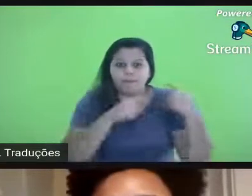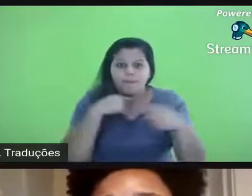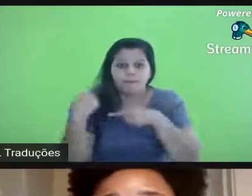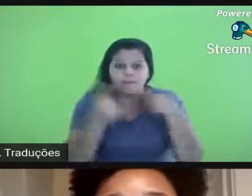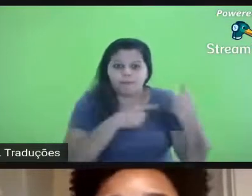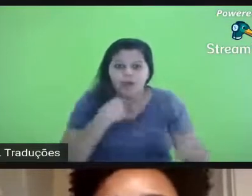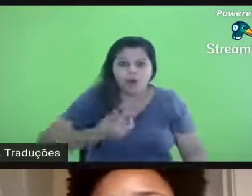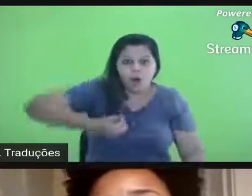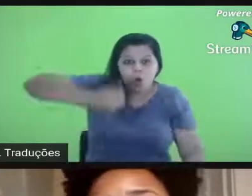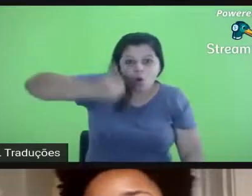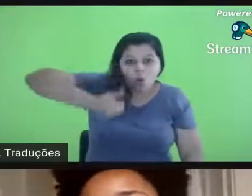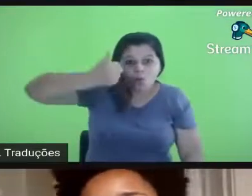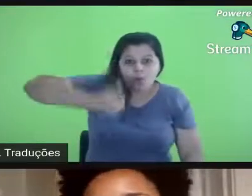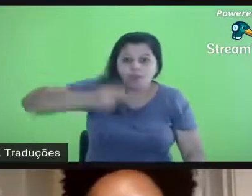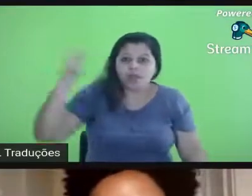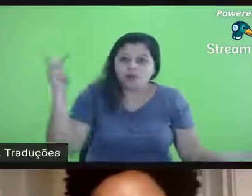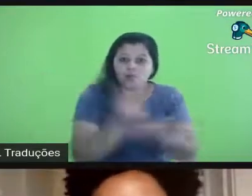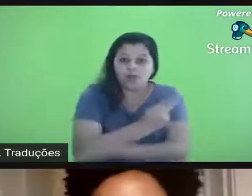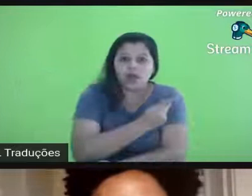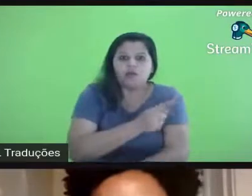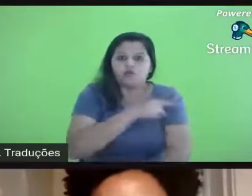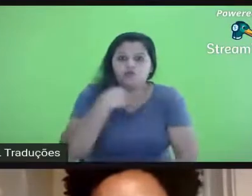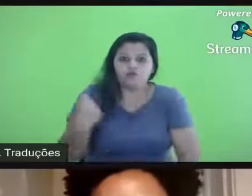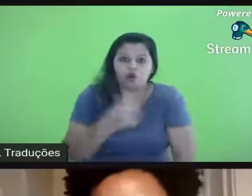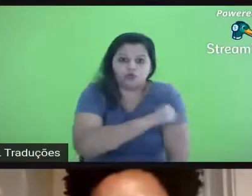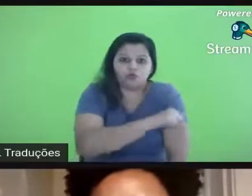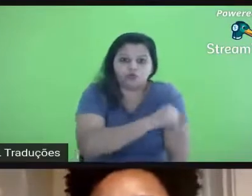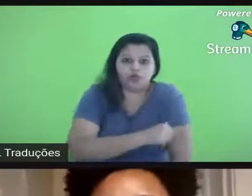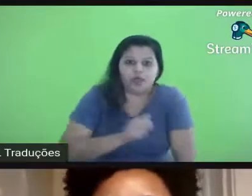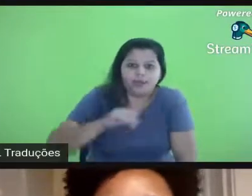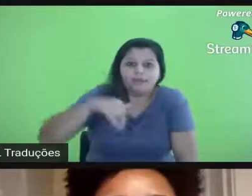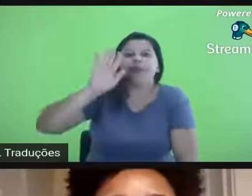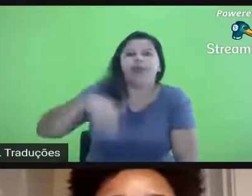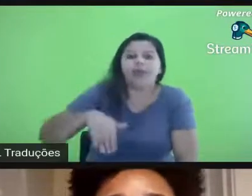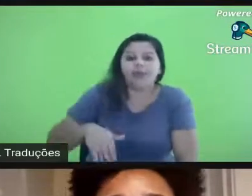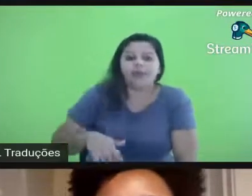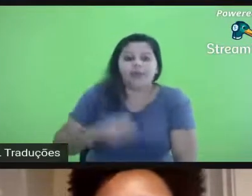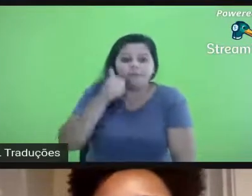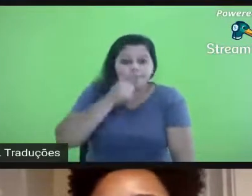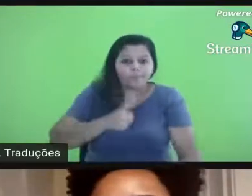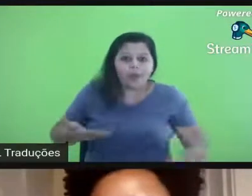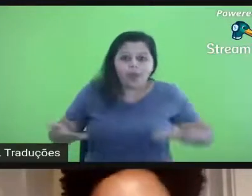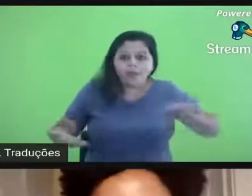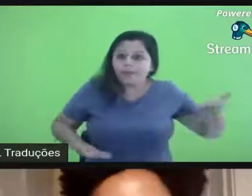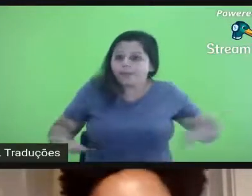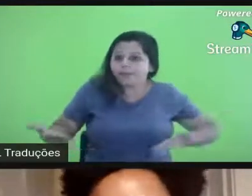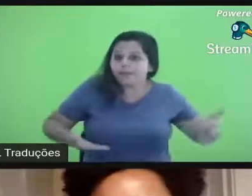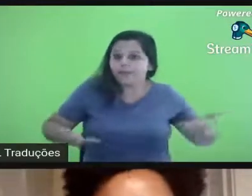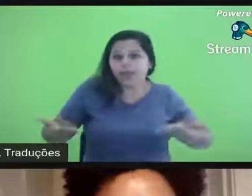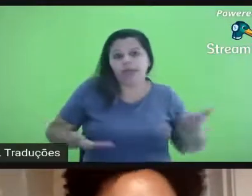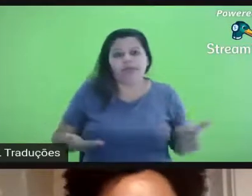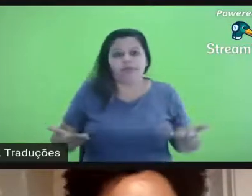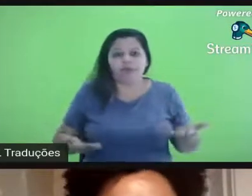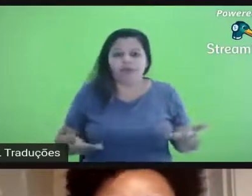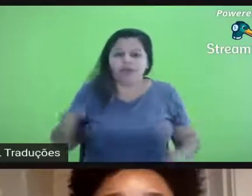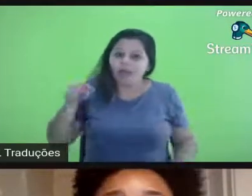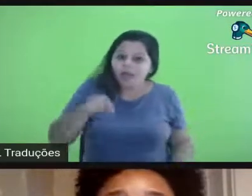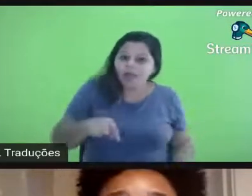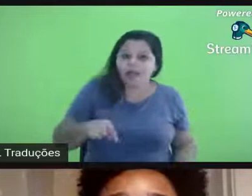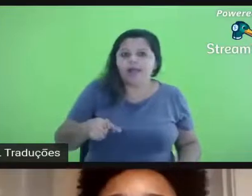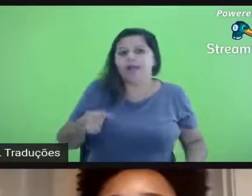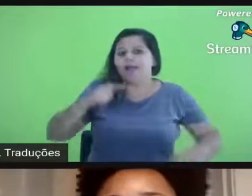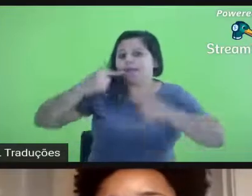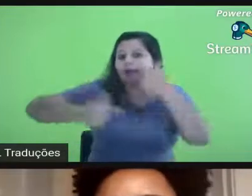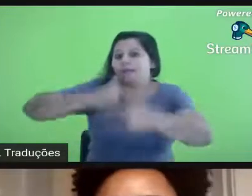no Rio de Janeiro, de morte foi de uma empregada doméstica. Uma pessoa que teve acesso a uma patroa